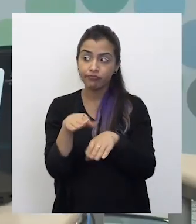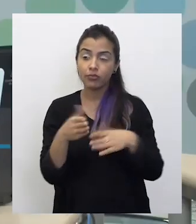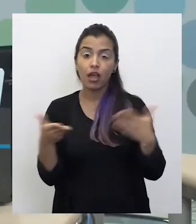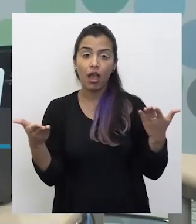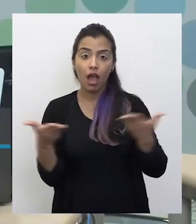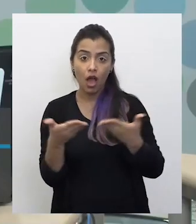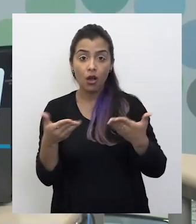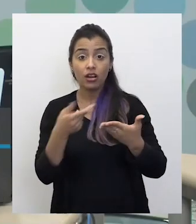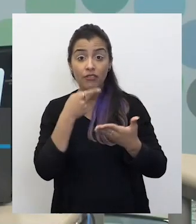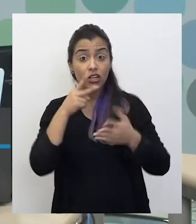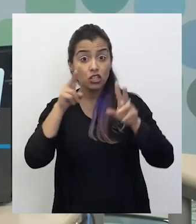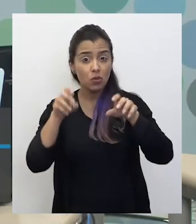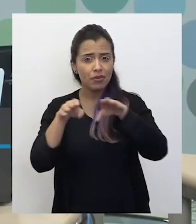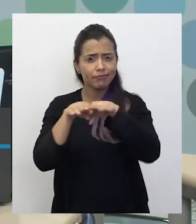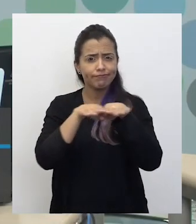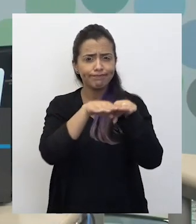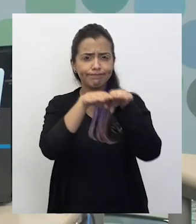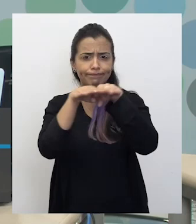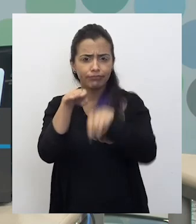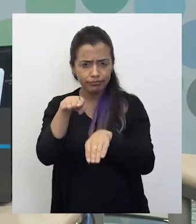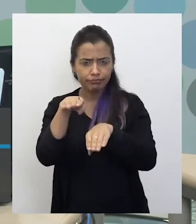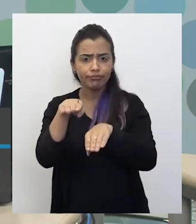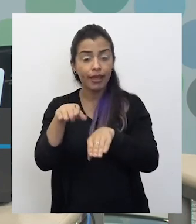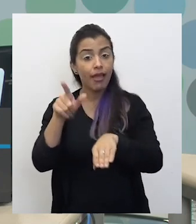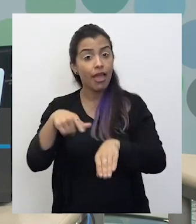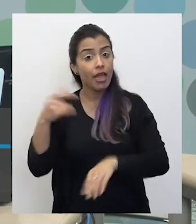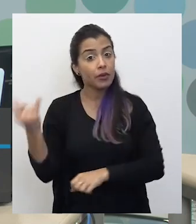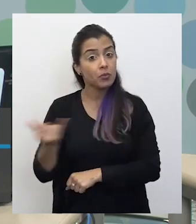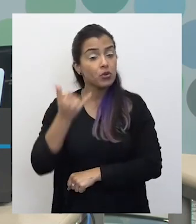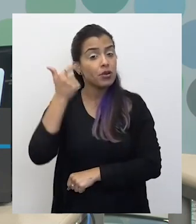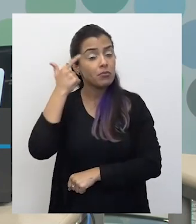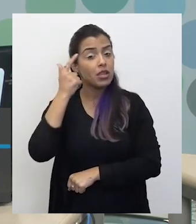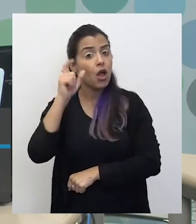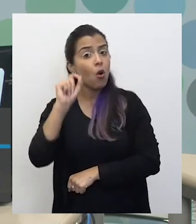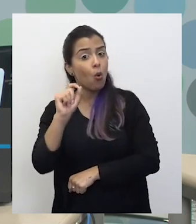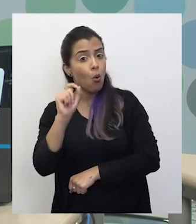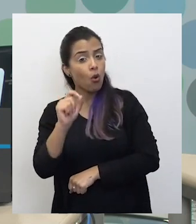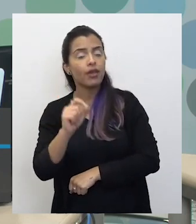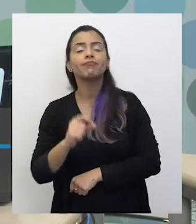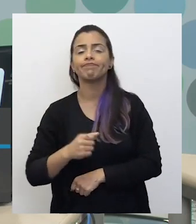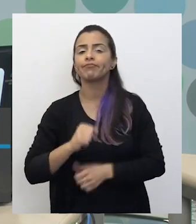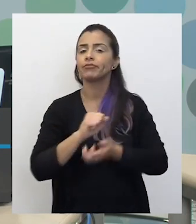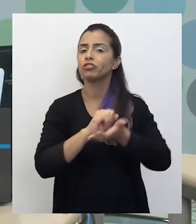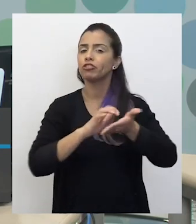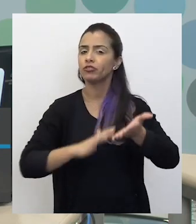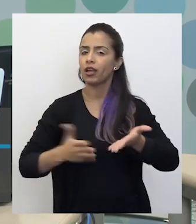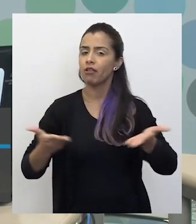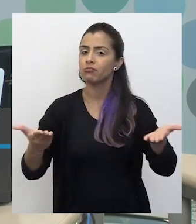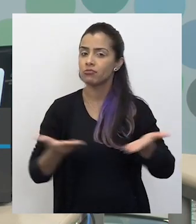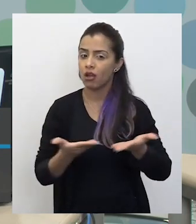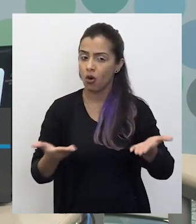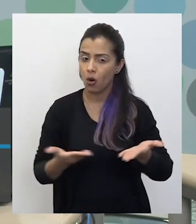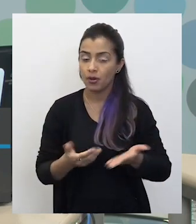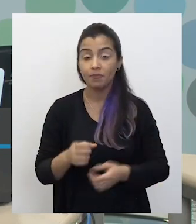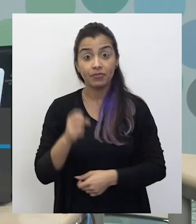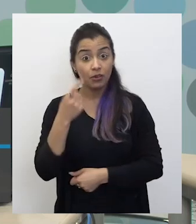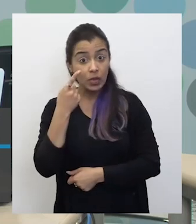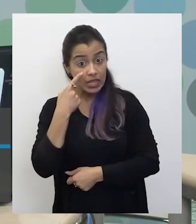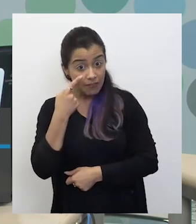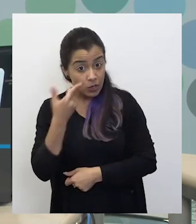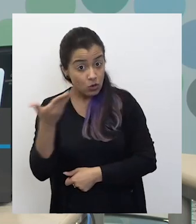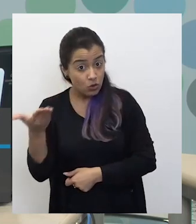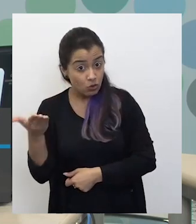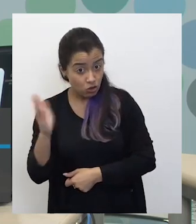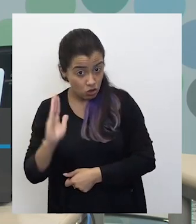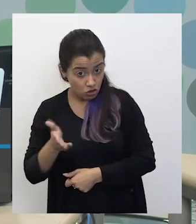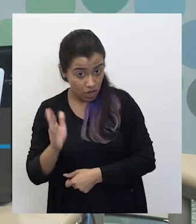da desigualdade, né, é muito importante a gente pensar que nós vamos para uma atividade. Então, nós vimos lá a questão